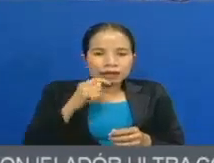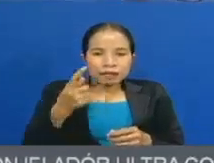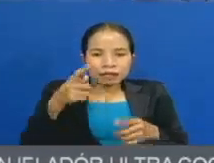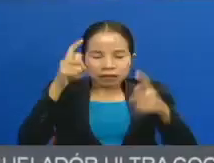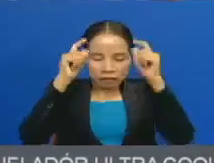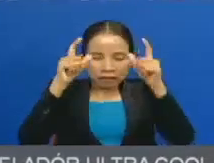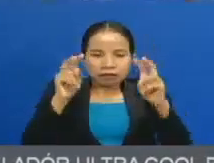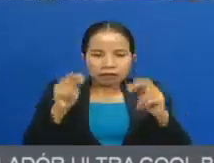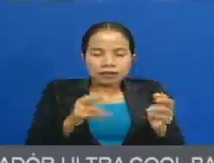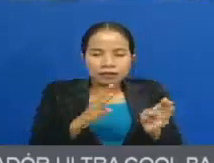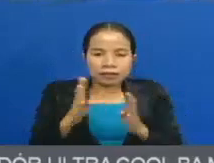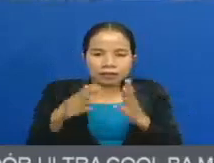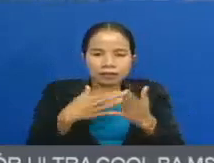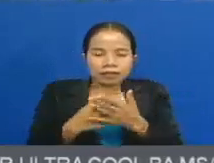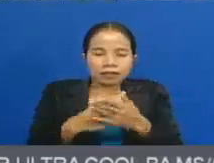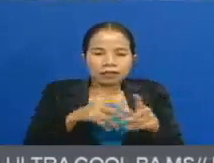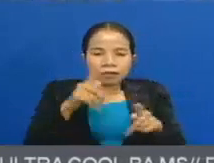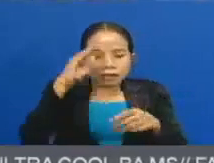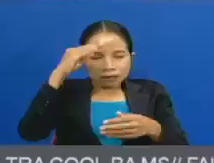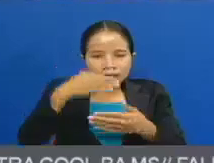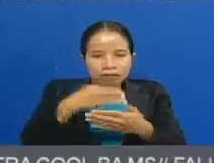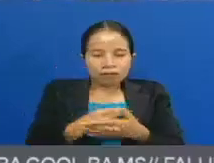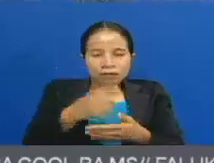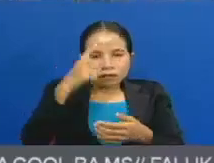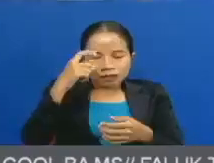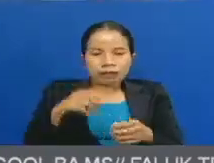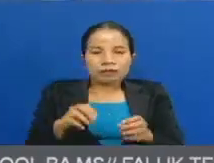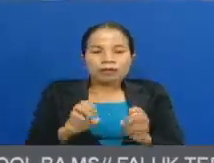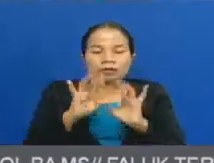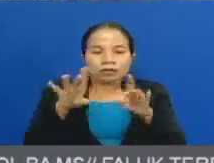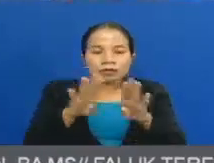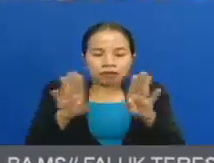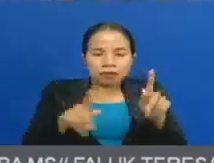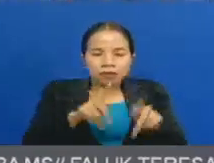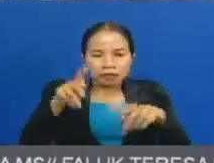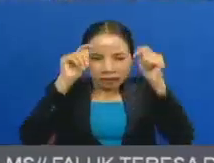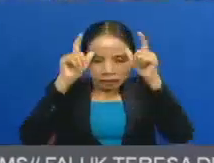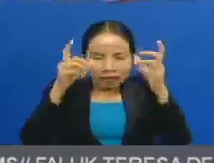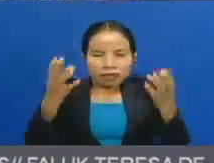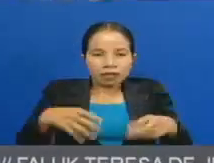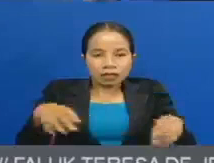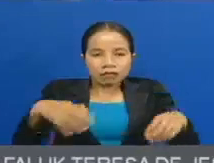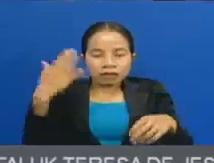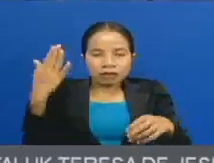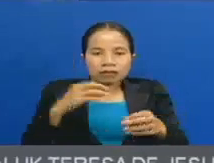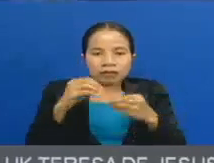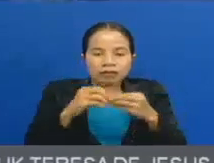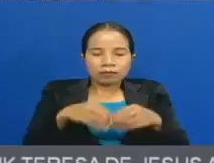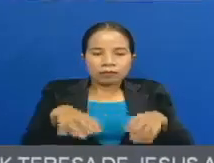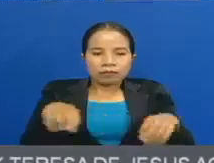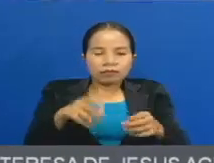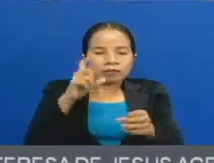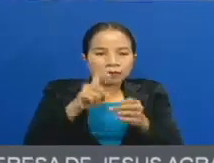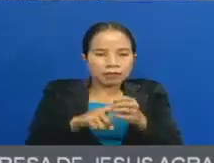Timor-Leste precisa preparar de dia Timor-One Sira. Também a Austrália na cloque para cidadão Timor-One deve acarar serviço e a área de exploração